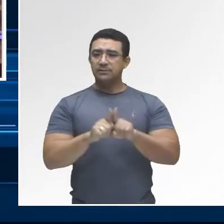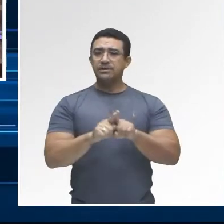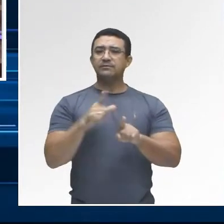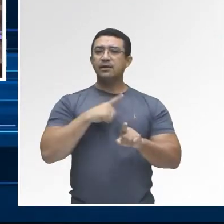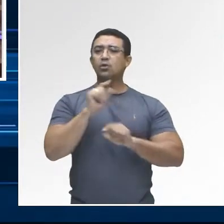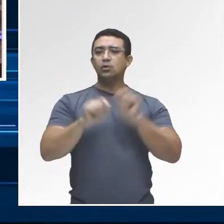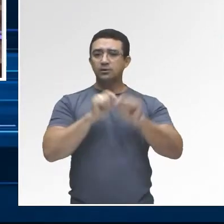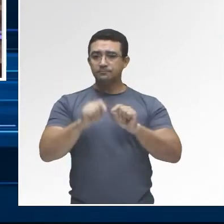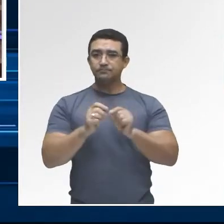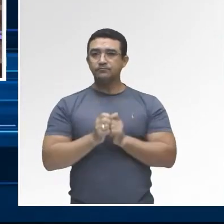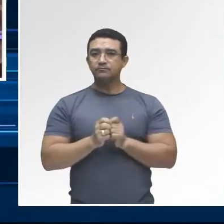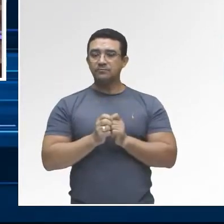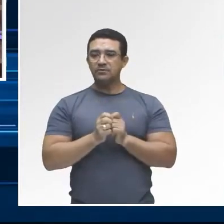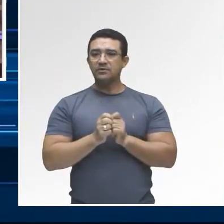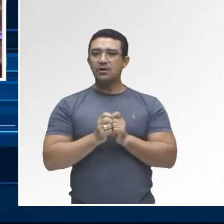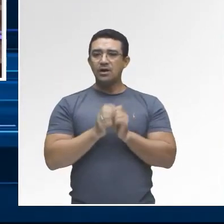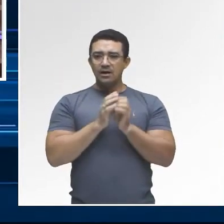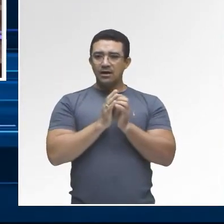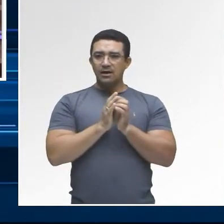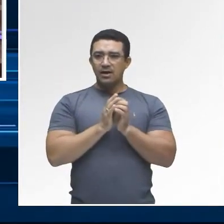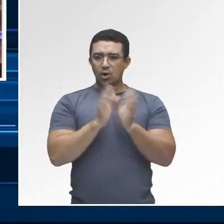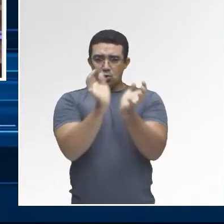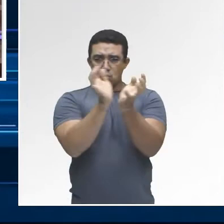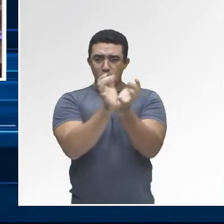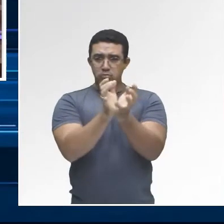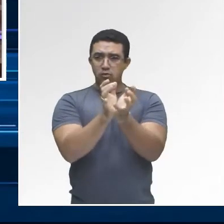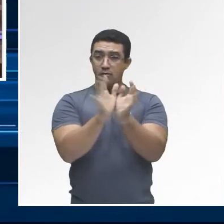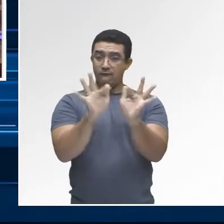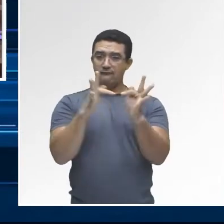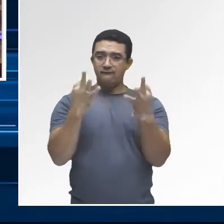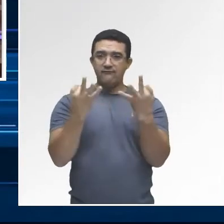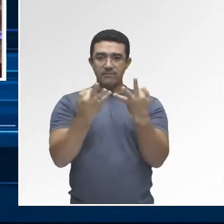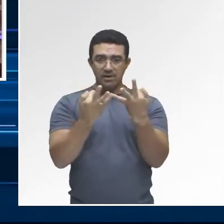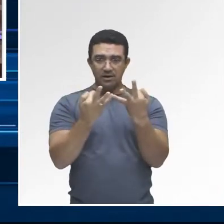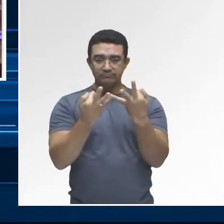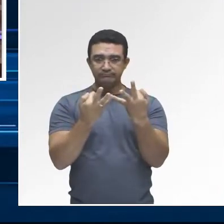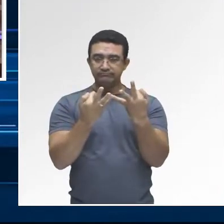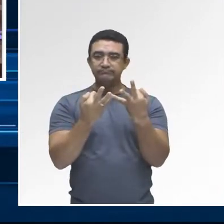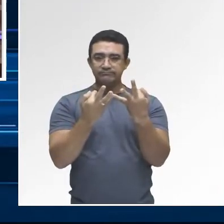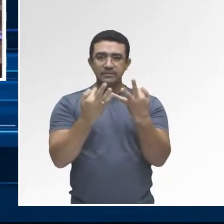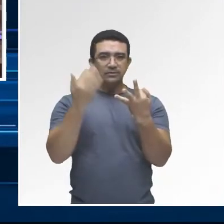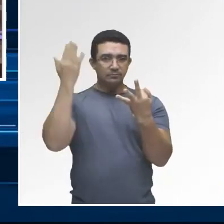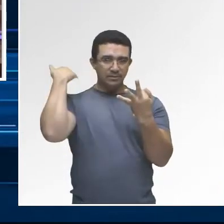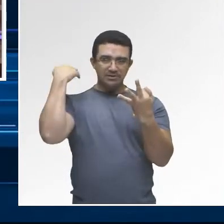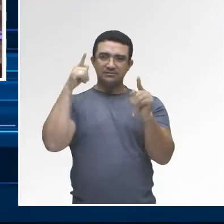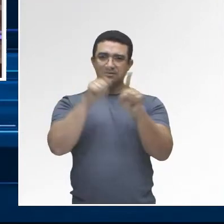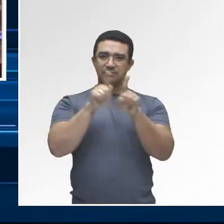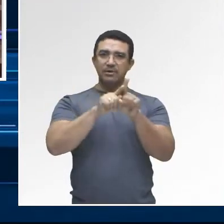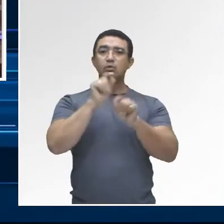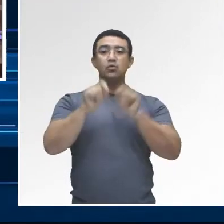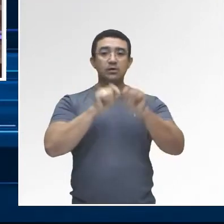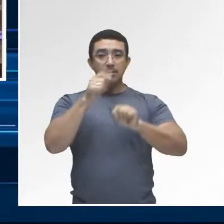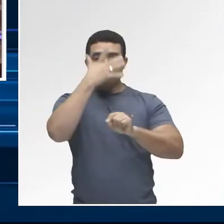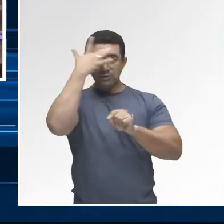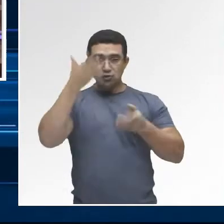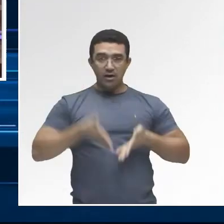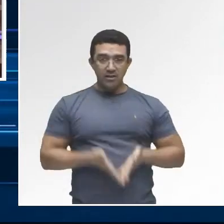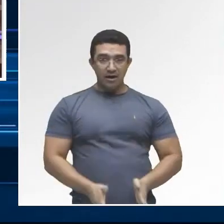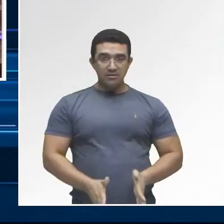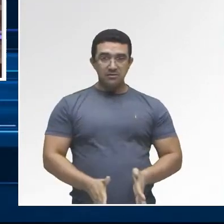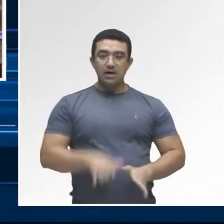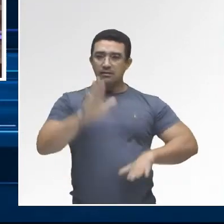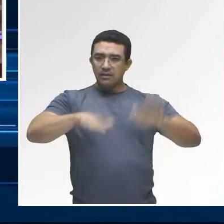da linhagem familiar, tá? Esses títulos, eles são herdados através do nascimento das pessoas,